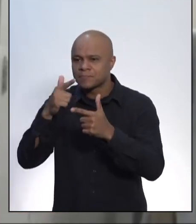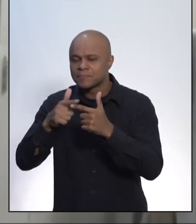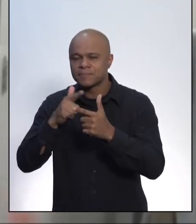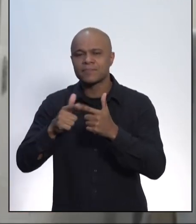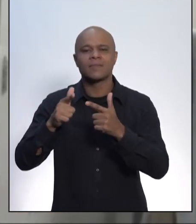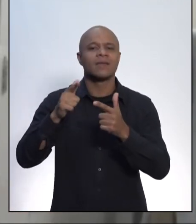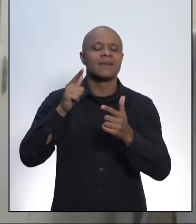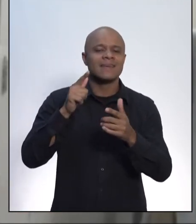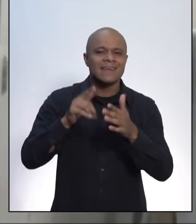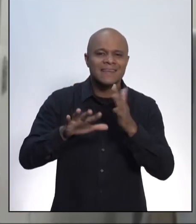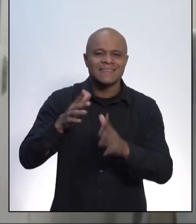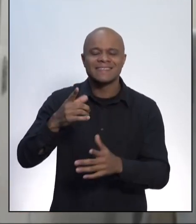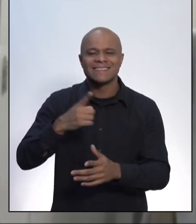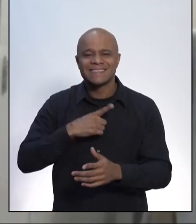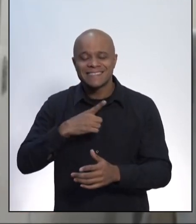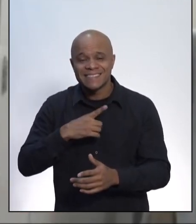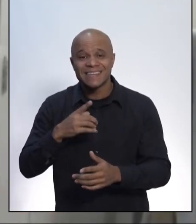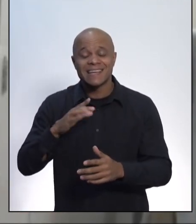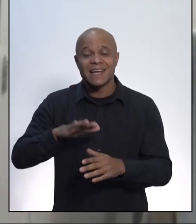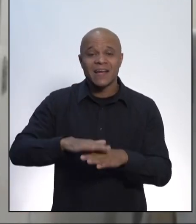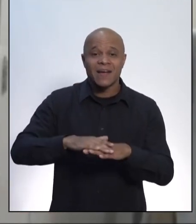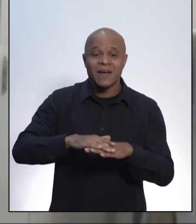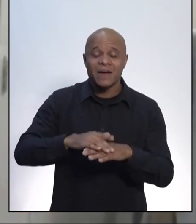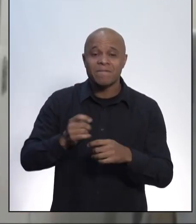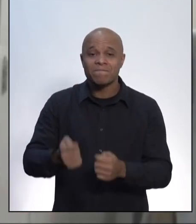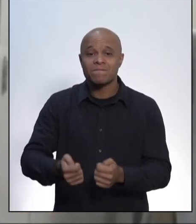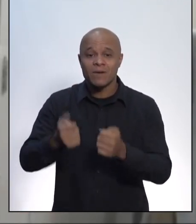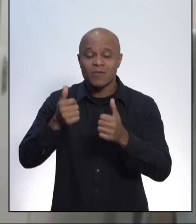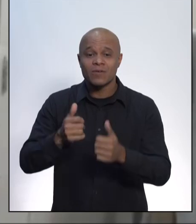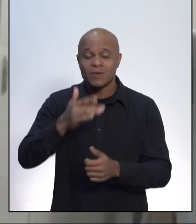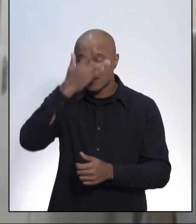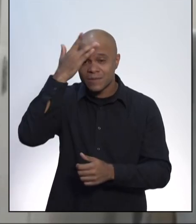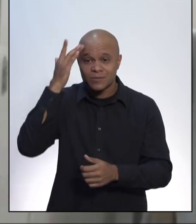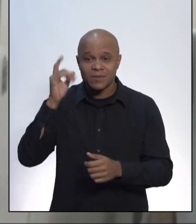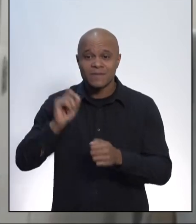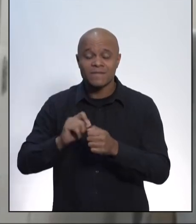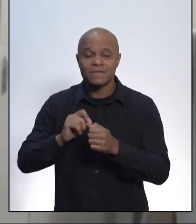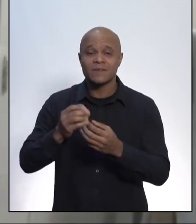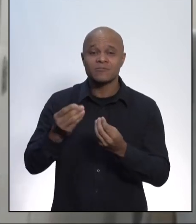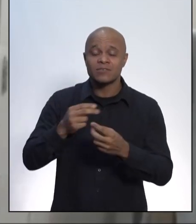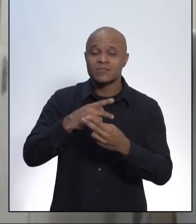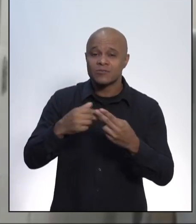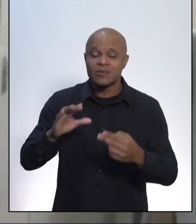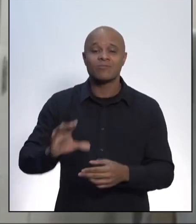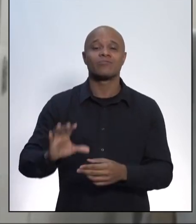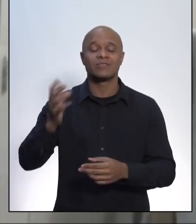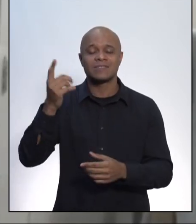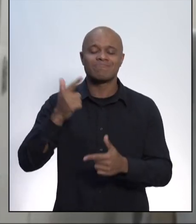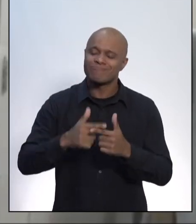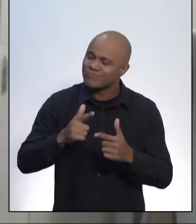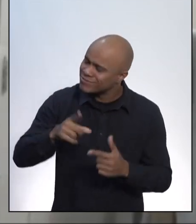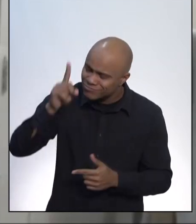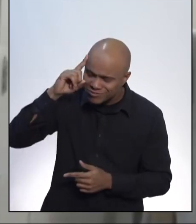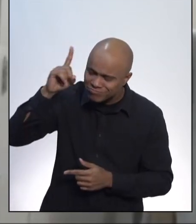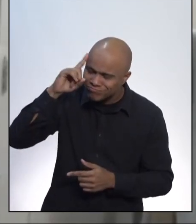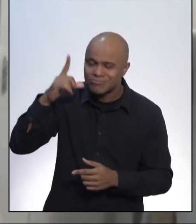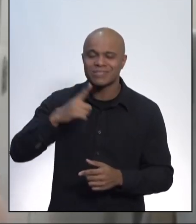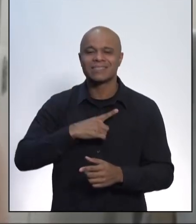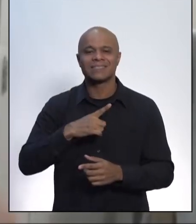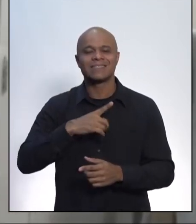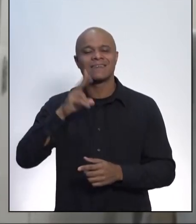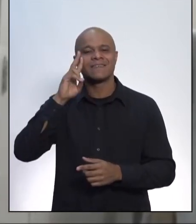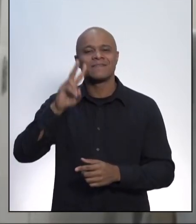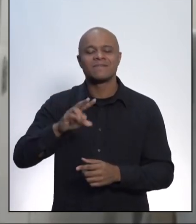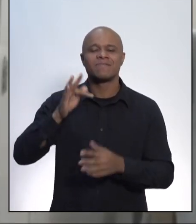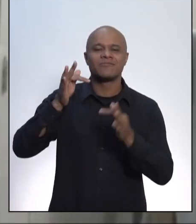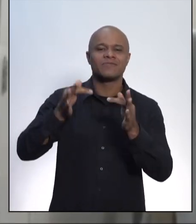gente acaba... O empreendedor é quase que um resolvedor de problema, né? E tantos problemas que a gente tem para resolver todos os dias, que a gente vê que, no